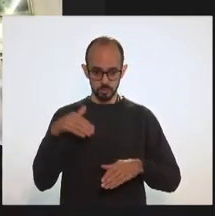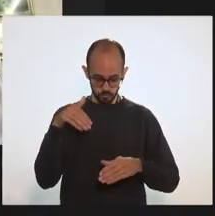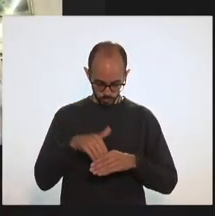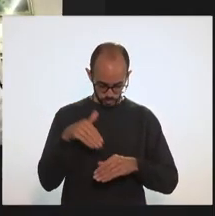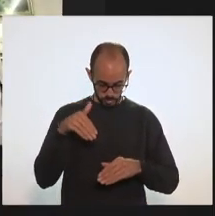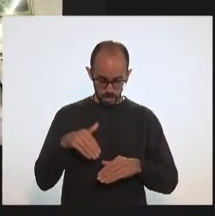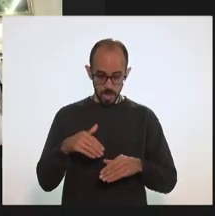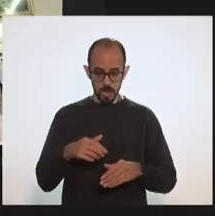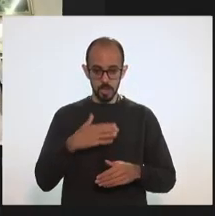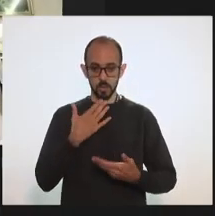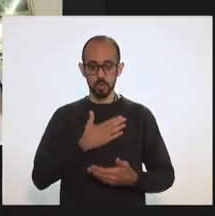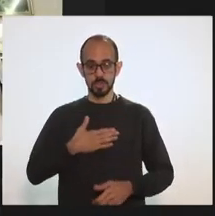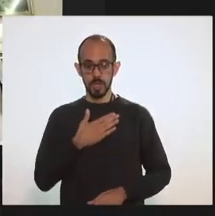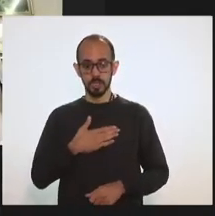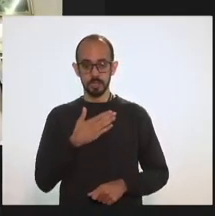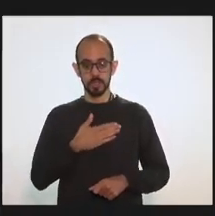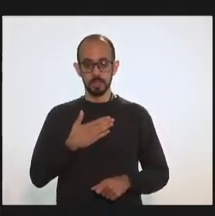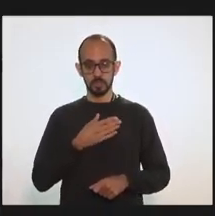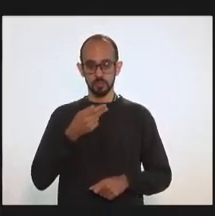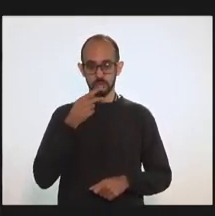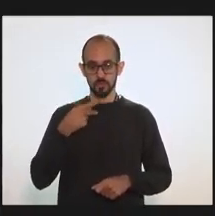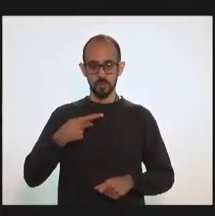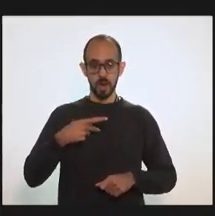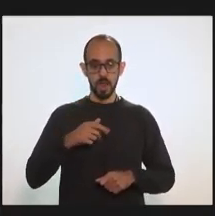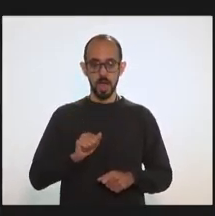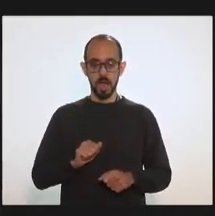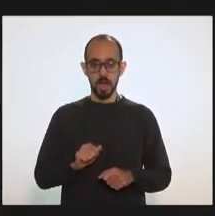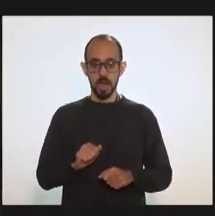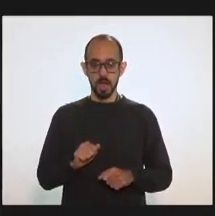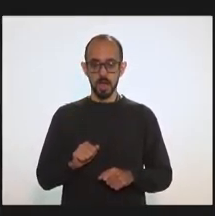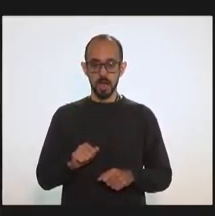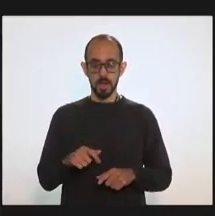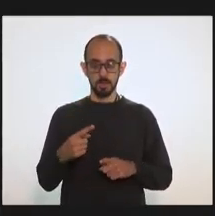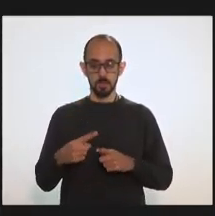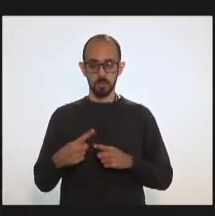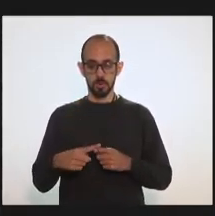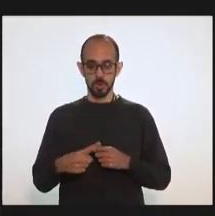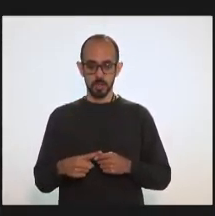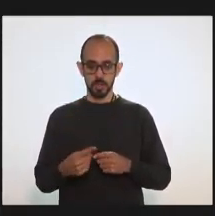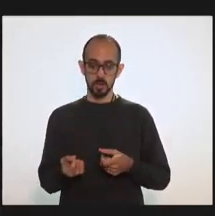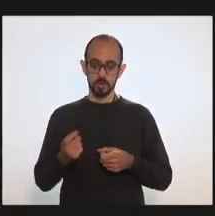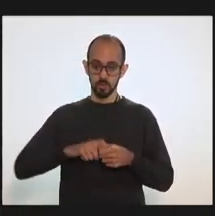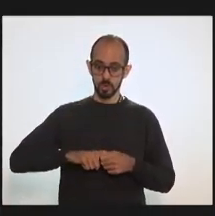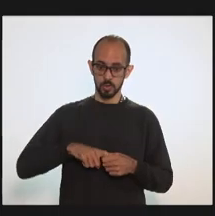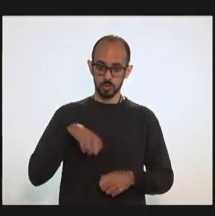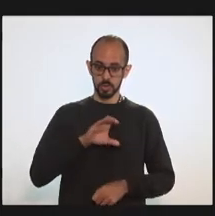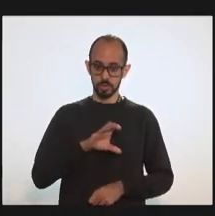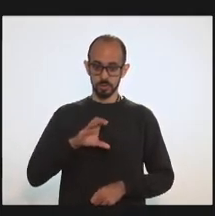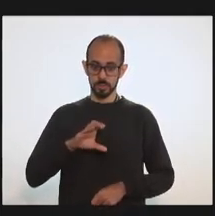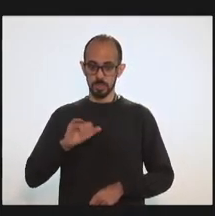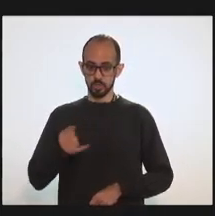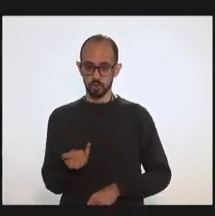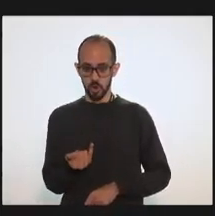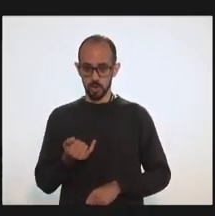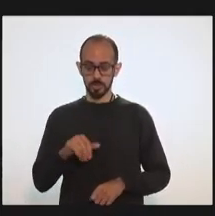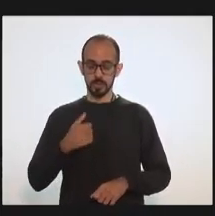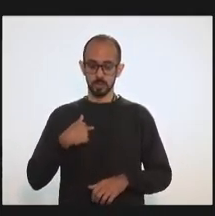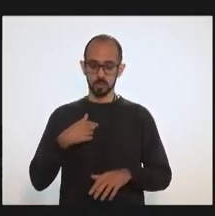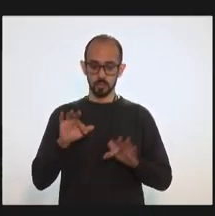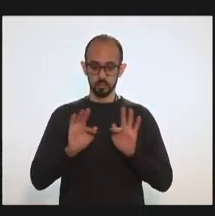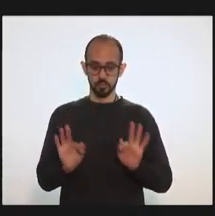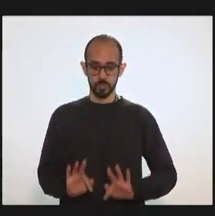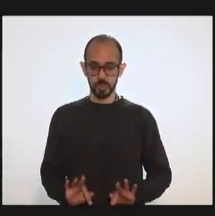perdoe. Voltou, presidente. Nada, eu ainda cantei o chamamento à Vossa Excelência. Pois é, senhor presidente, eu